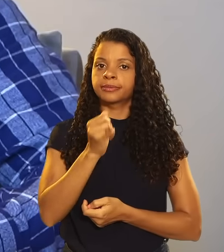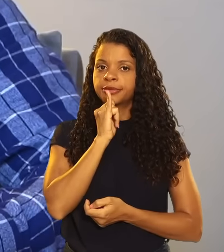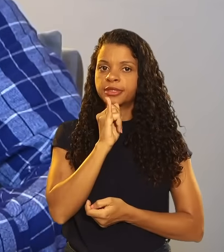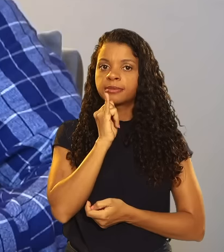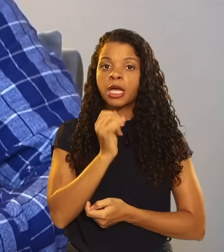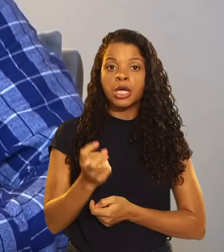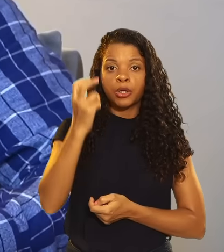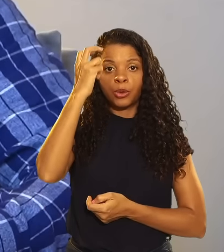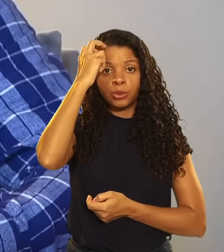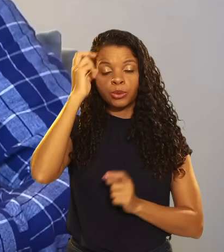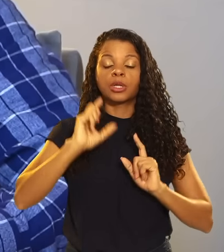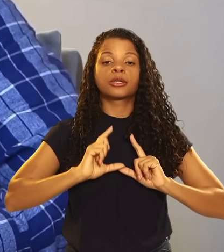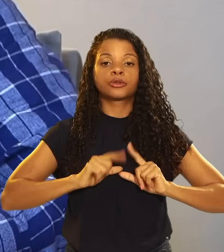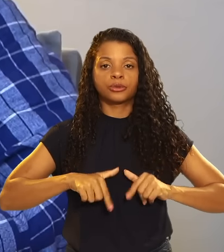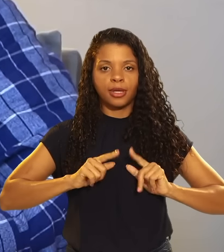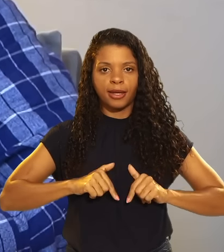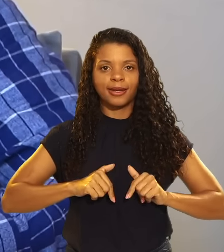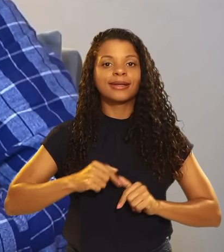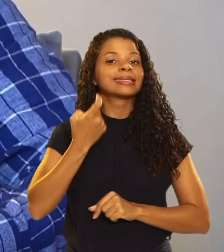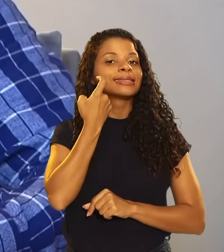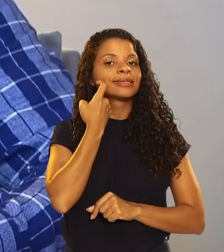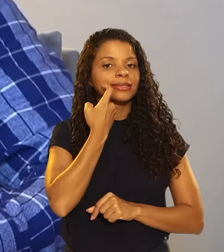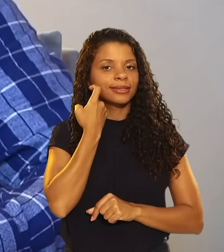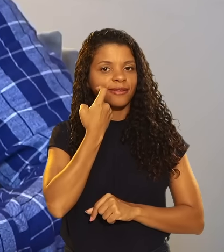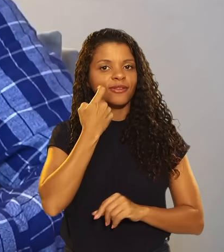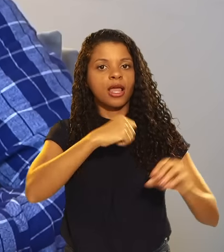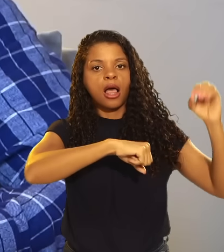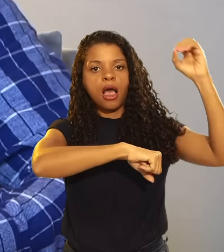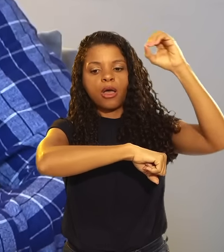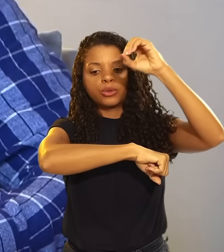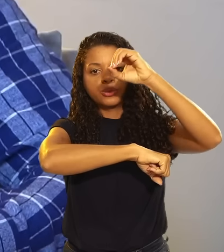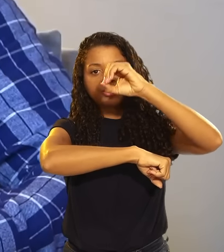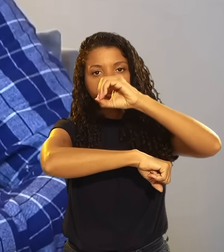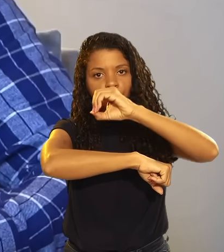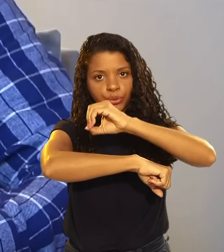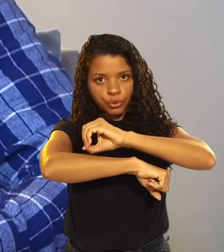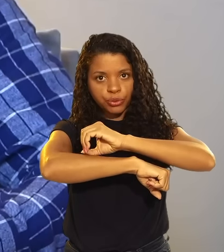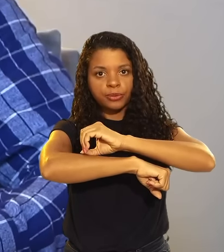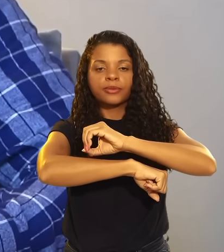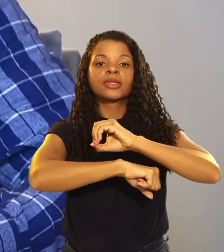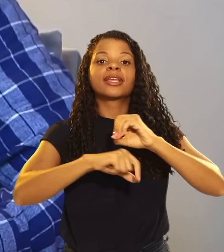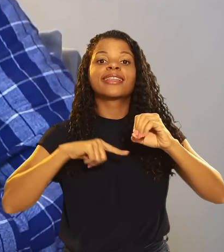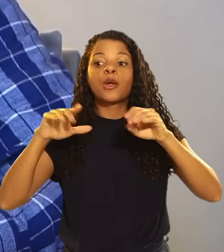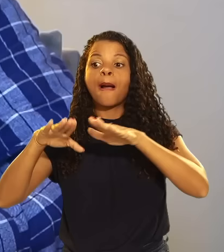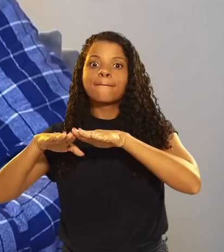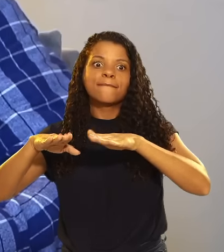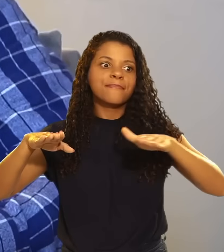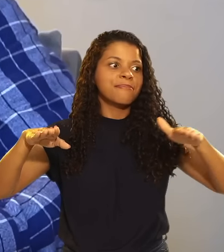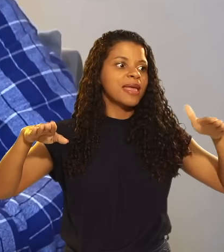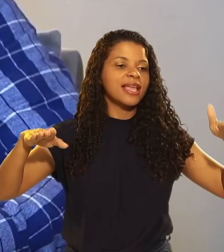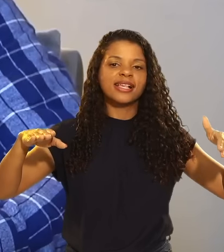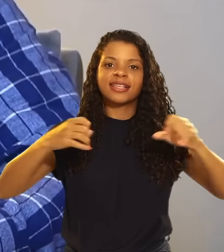que na sexta-feira ali, que é o dia da preparação, no pôr do sol, eles fazem inclusive uma mesa muito grande ali, de